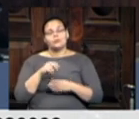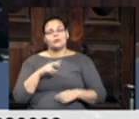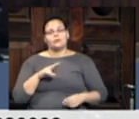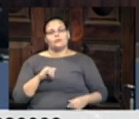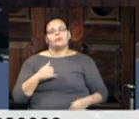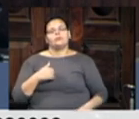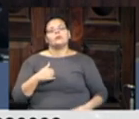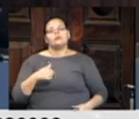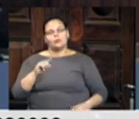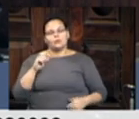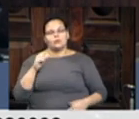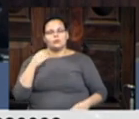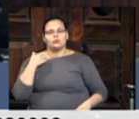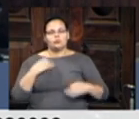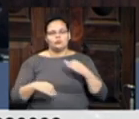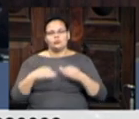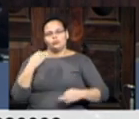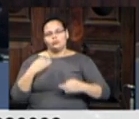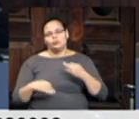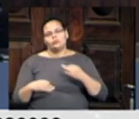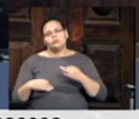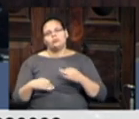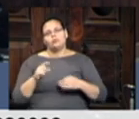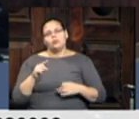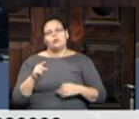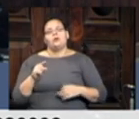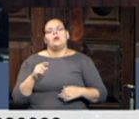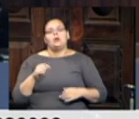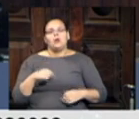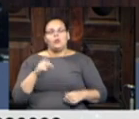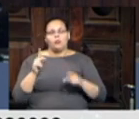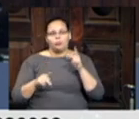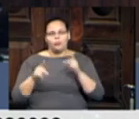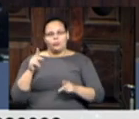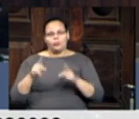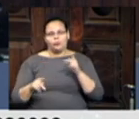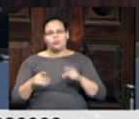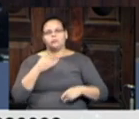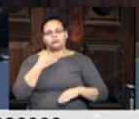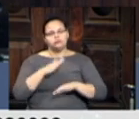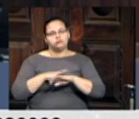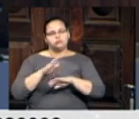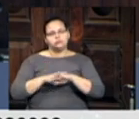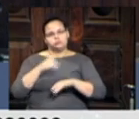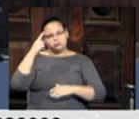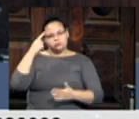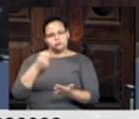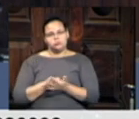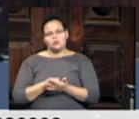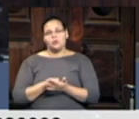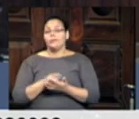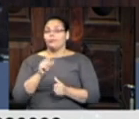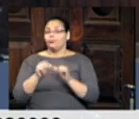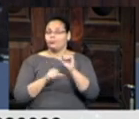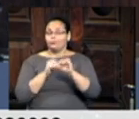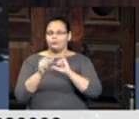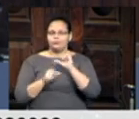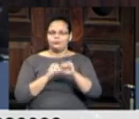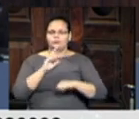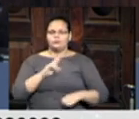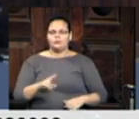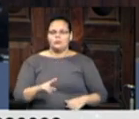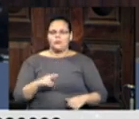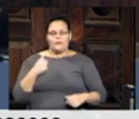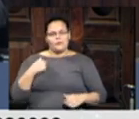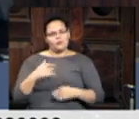vão aos tribunais com a argumentação de que a voz do povo é soberana e alteram resultados. A